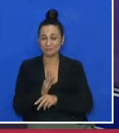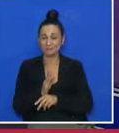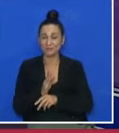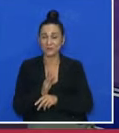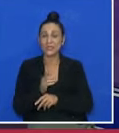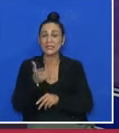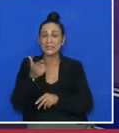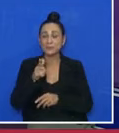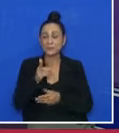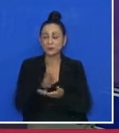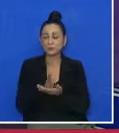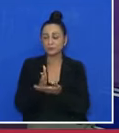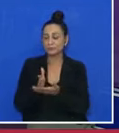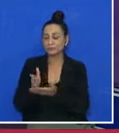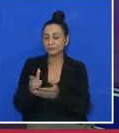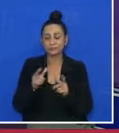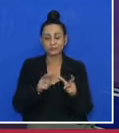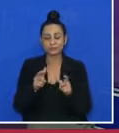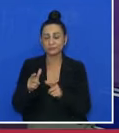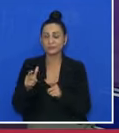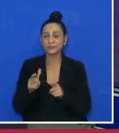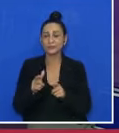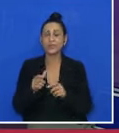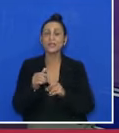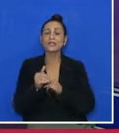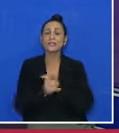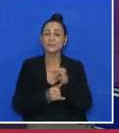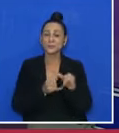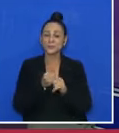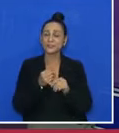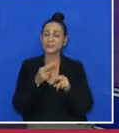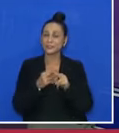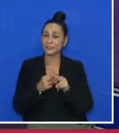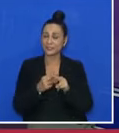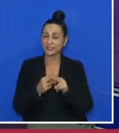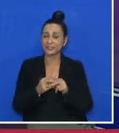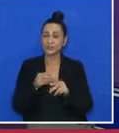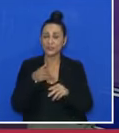Logo após a apuração, todos os resultados serão publicados na página da Caixa na internet.